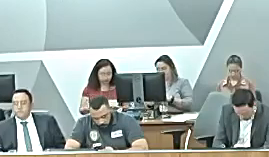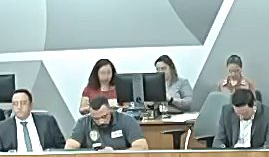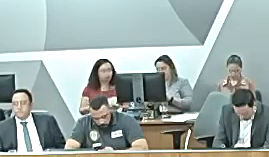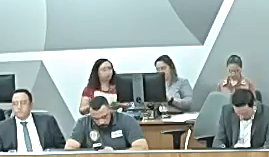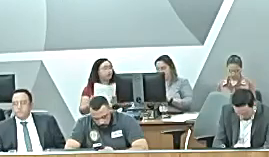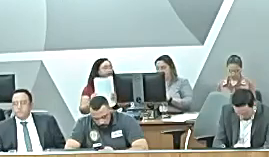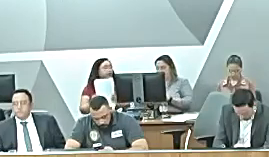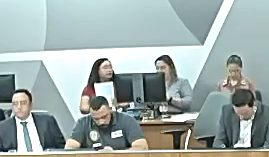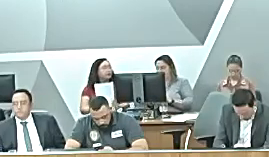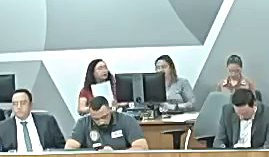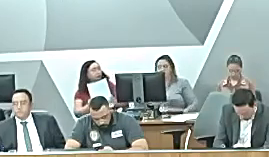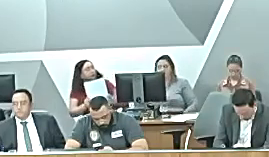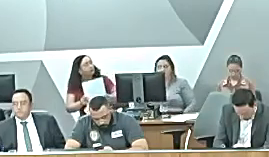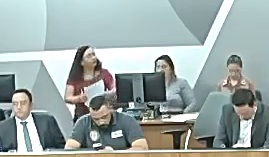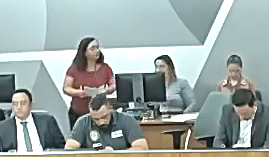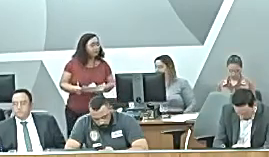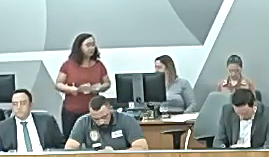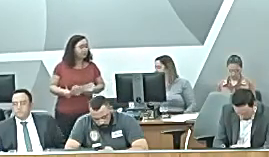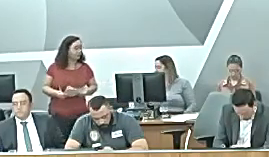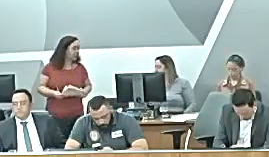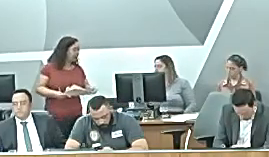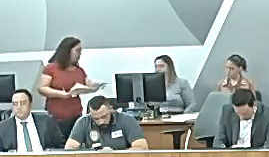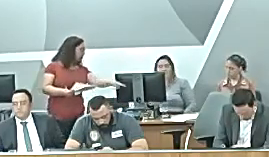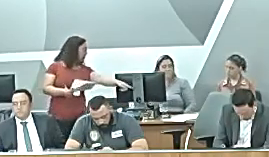penitenciária gentileza